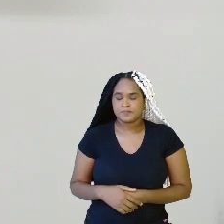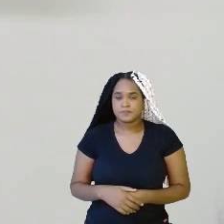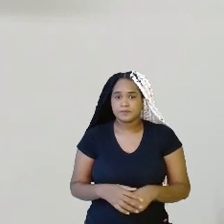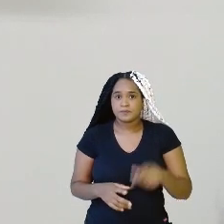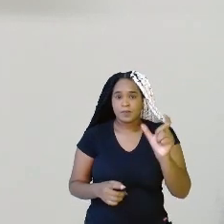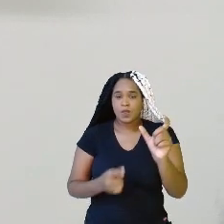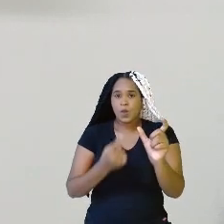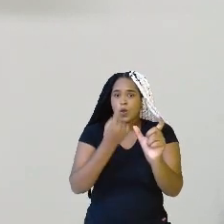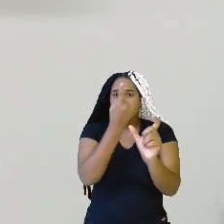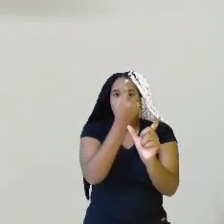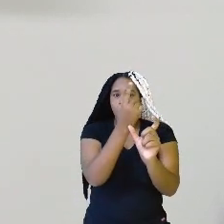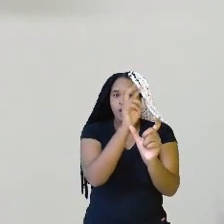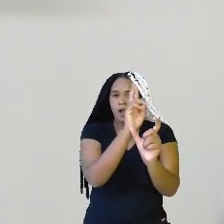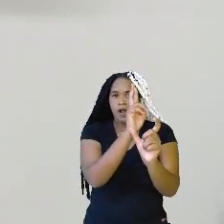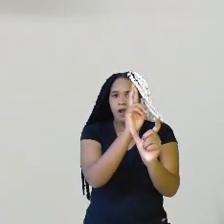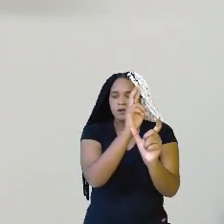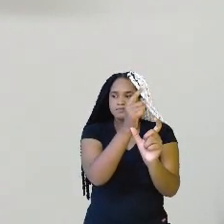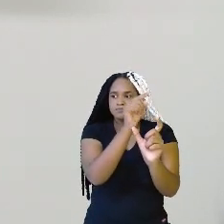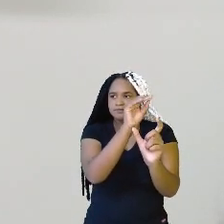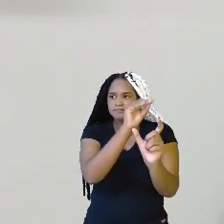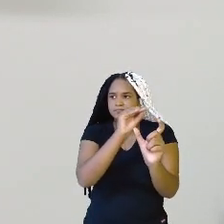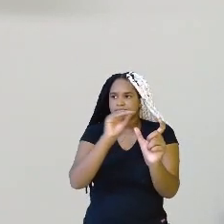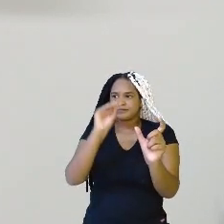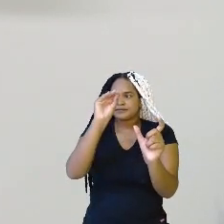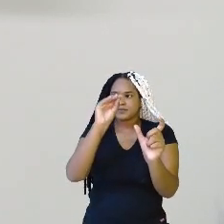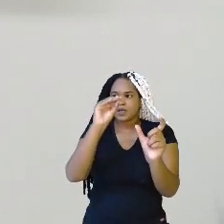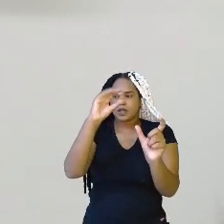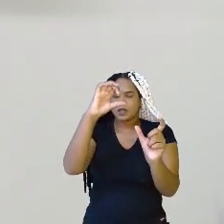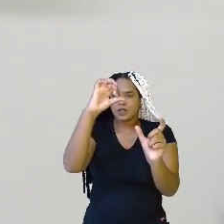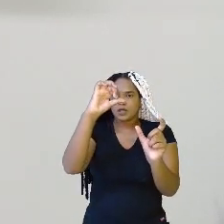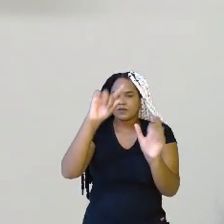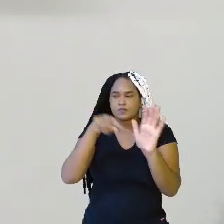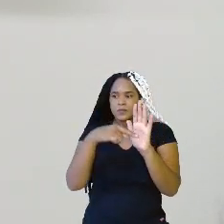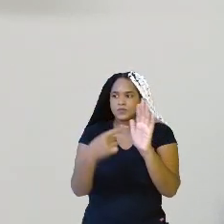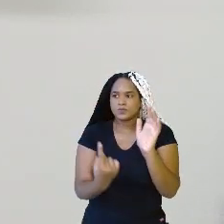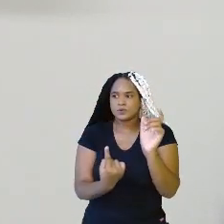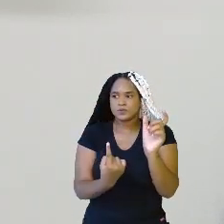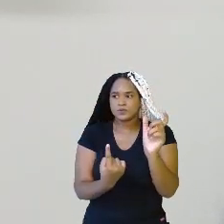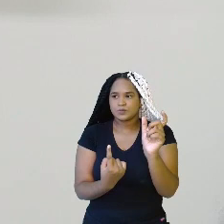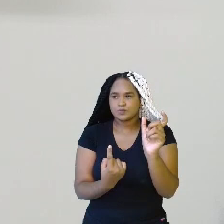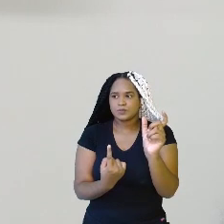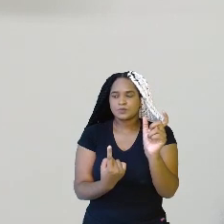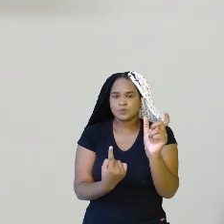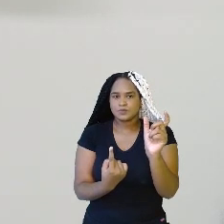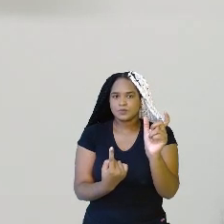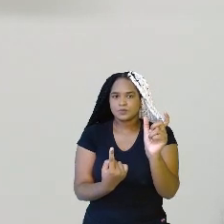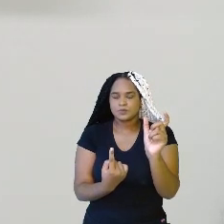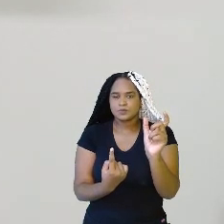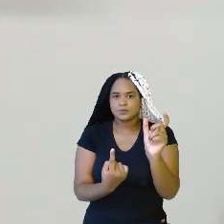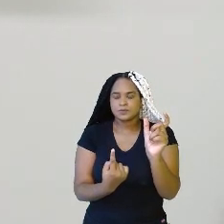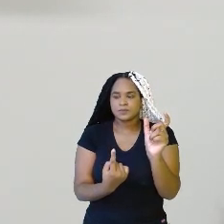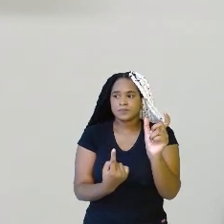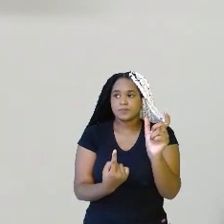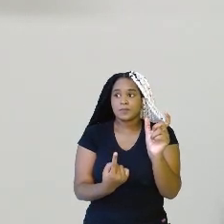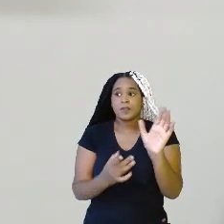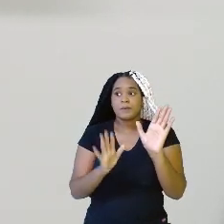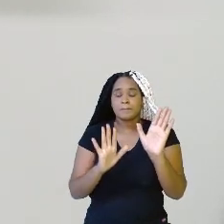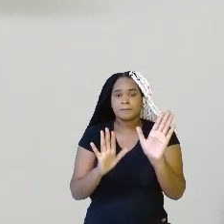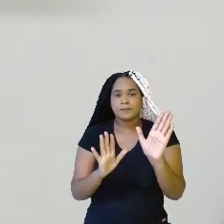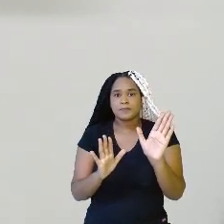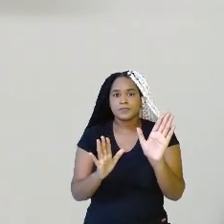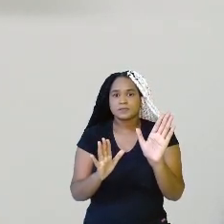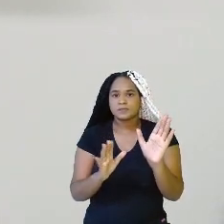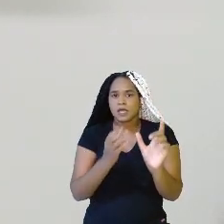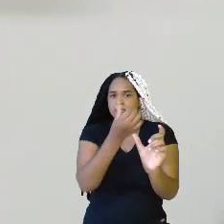ó, aí vai ficar 9 menos 8, que vai dar 1. Só que aqui, ao invés de 60, será